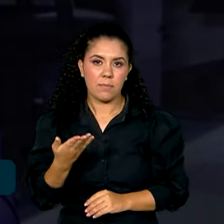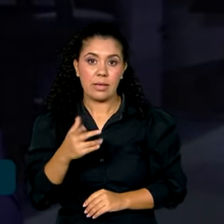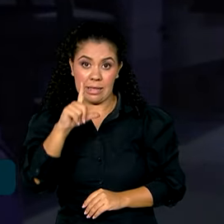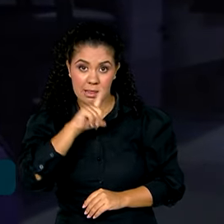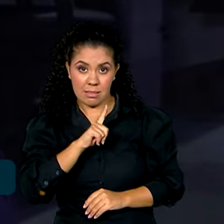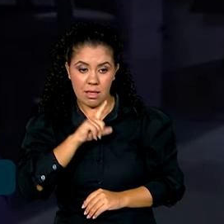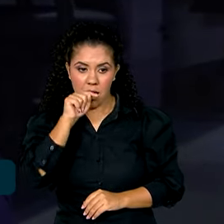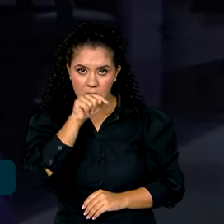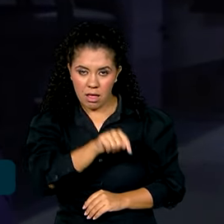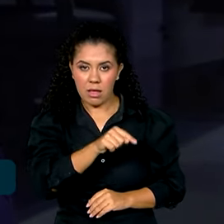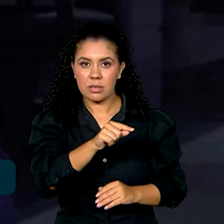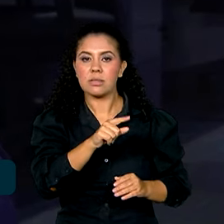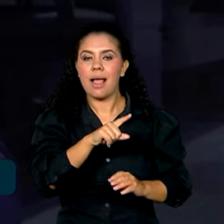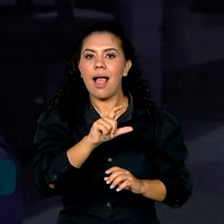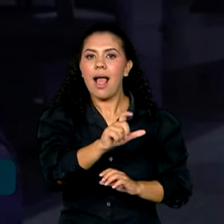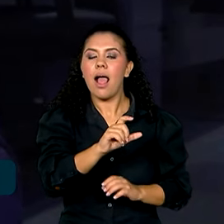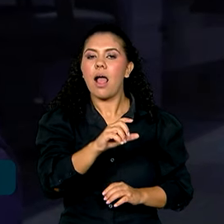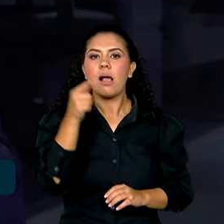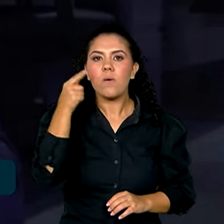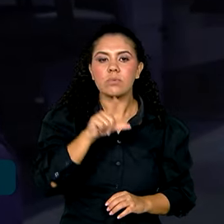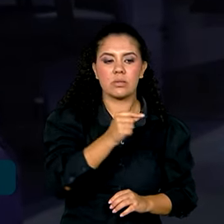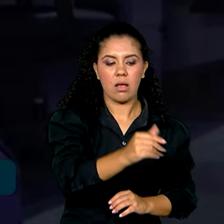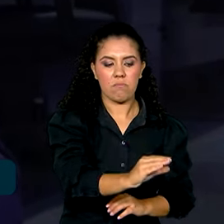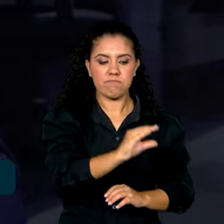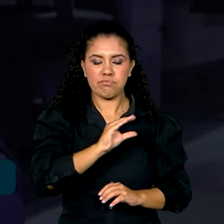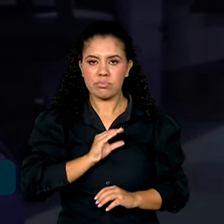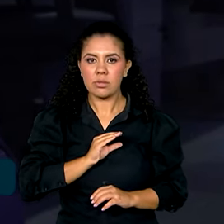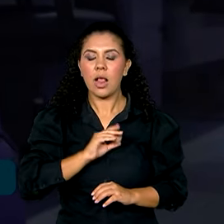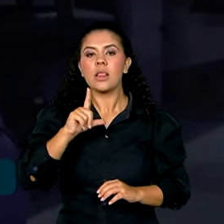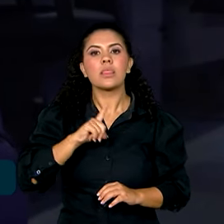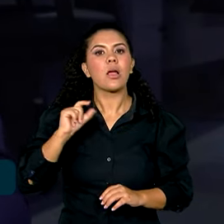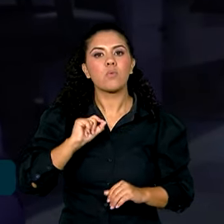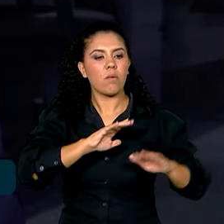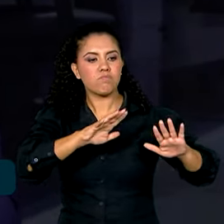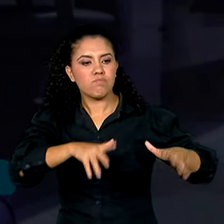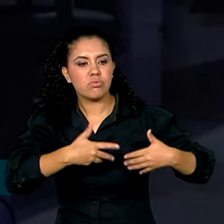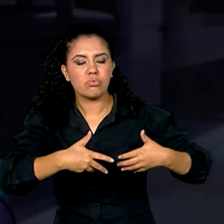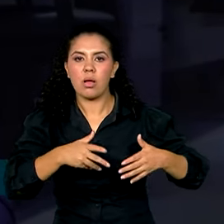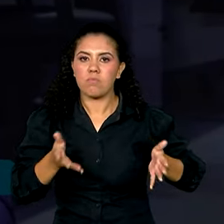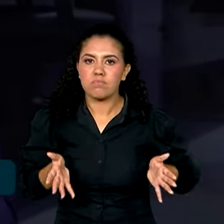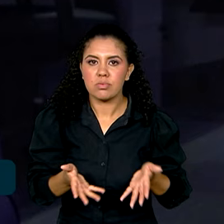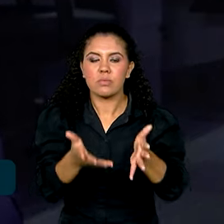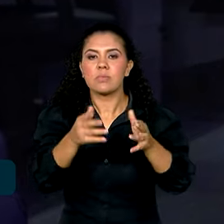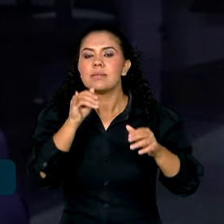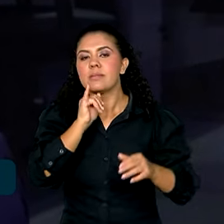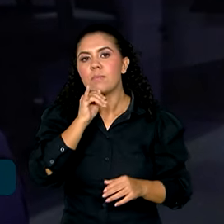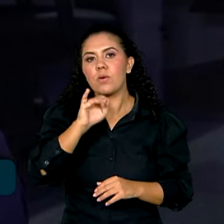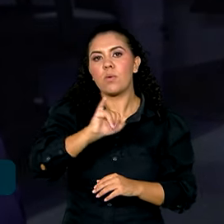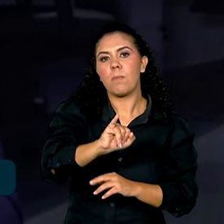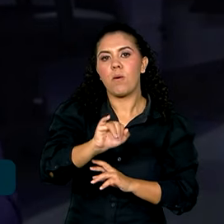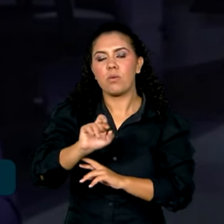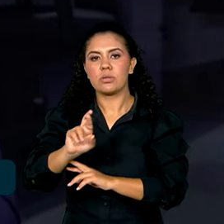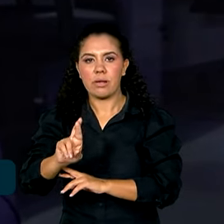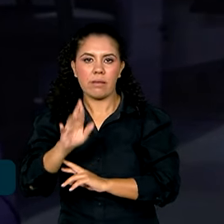crédito, terá o LCD, você tem um estímulo na questão do imposto de renda. Então, você